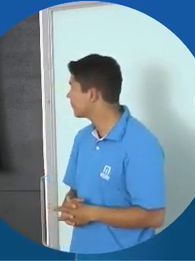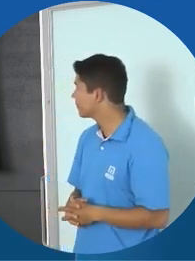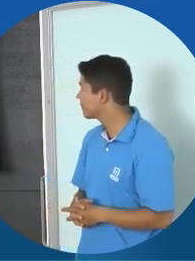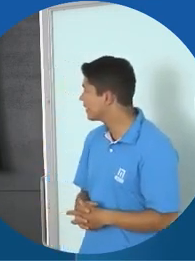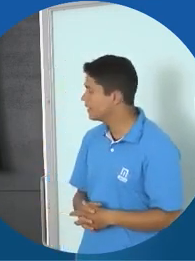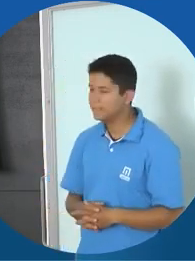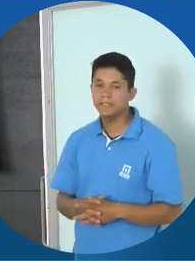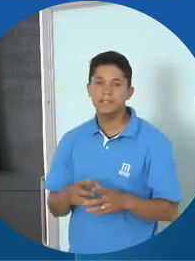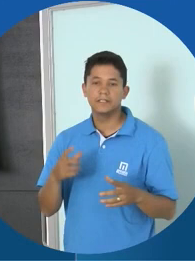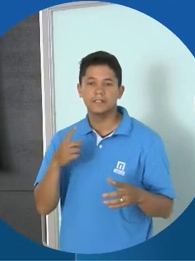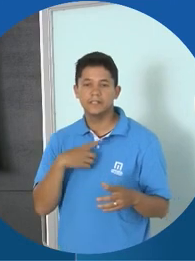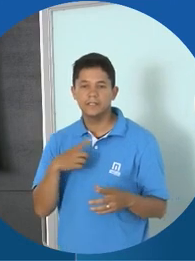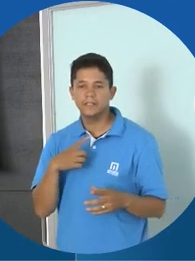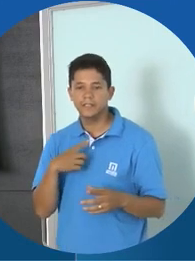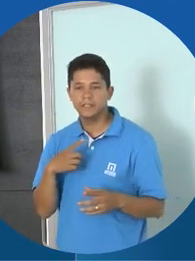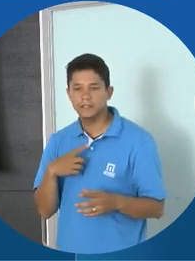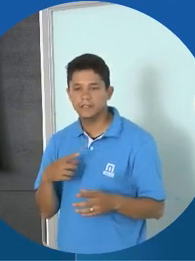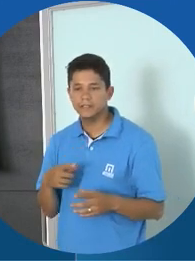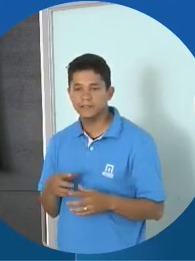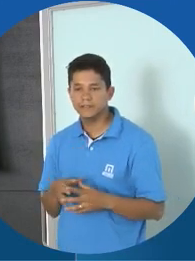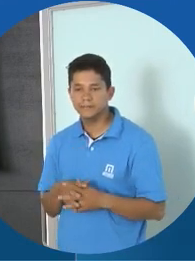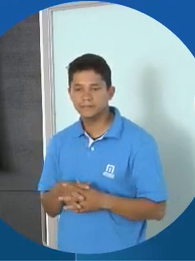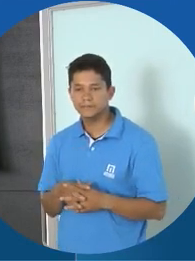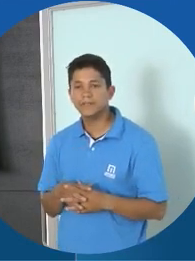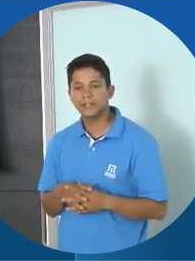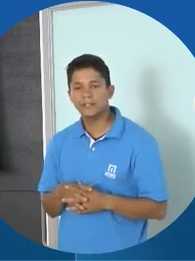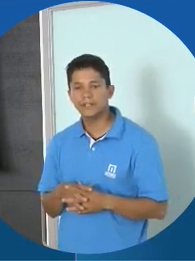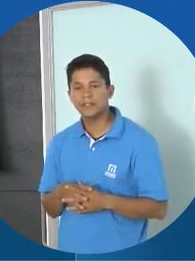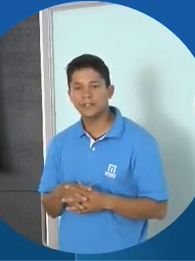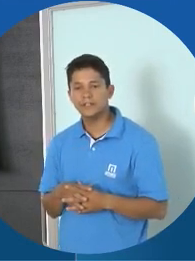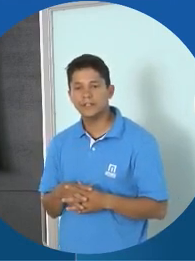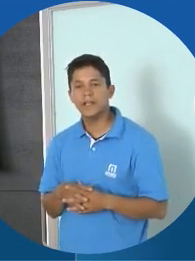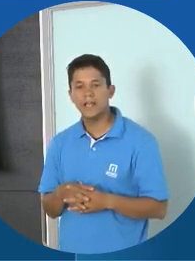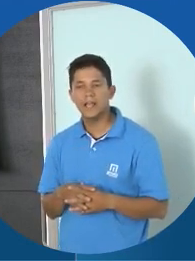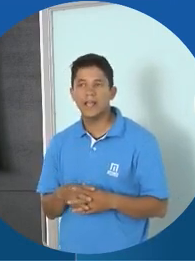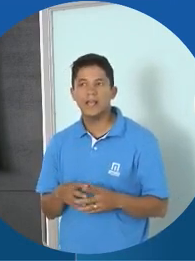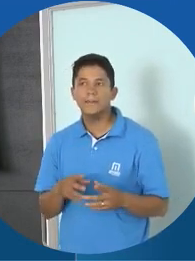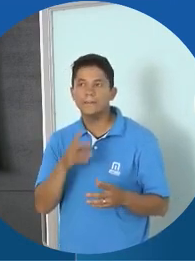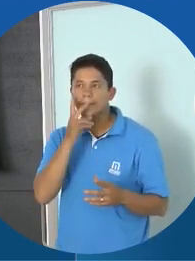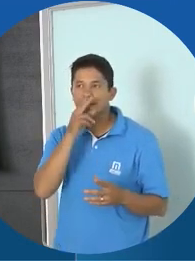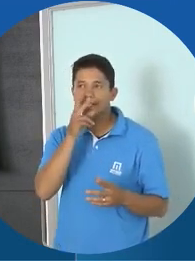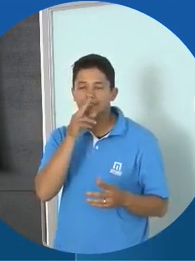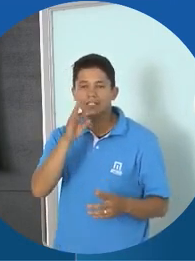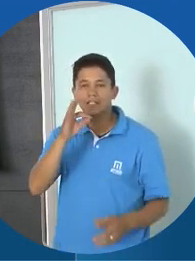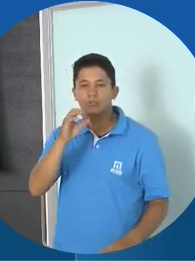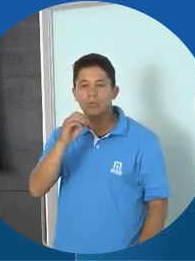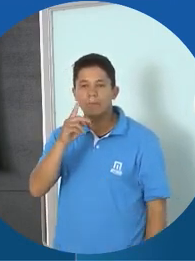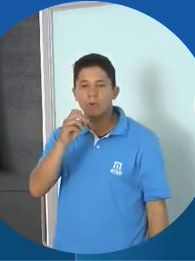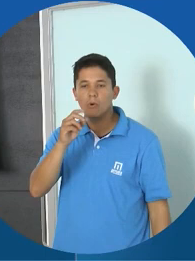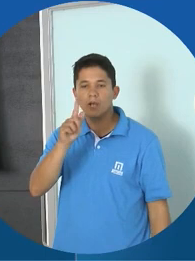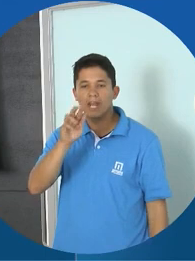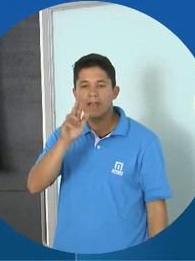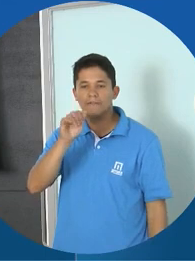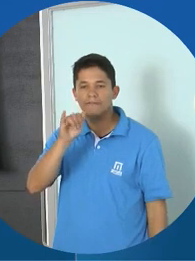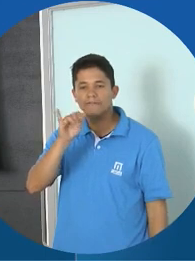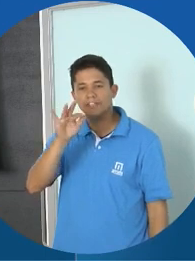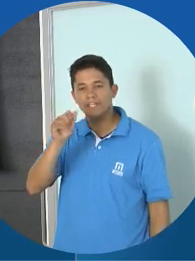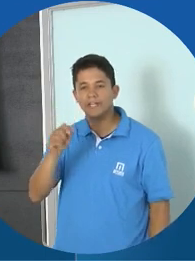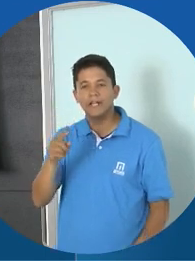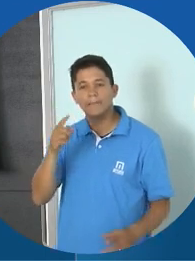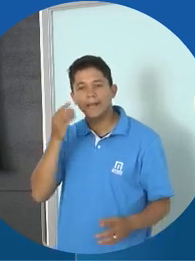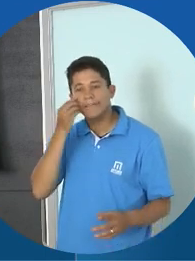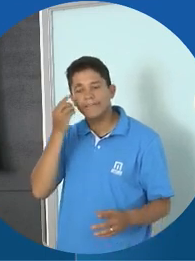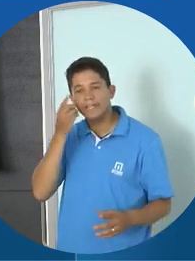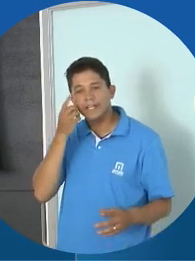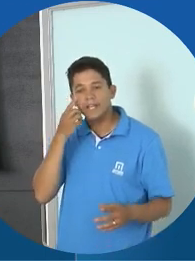armazenamento também em aeroportos, que não só das pistas, mas, em função das cargas elevadas, muitas situações